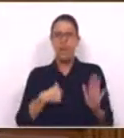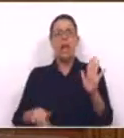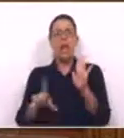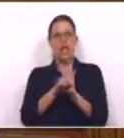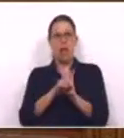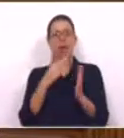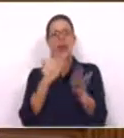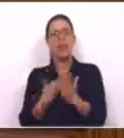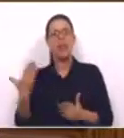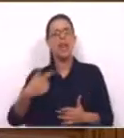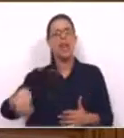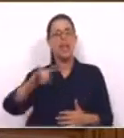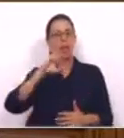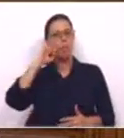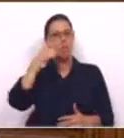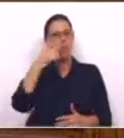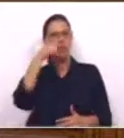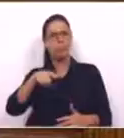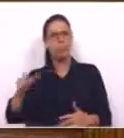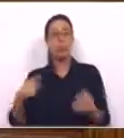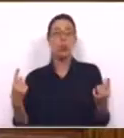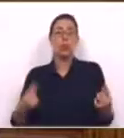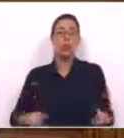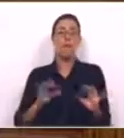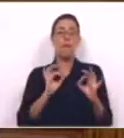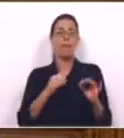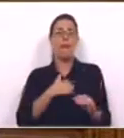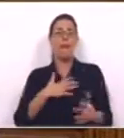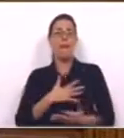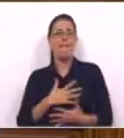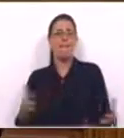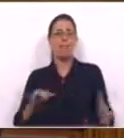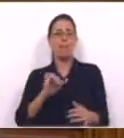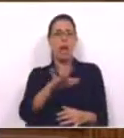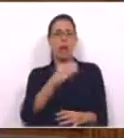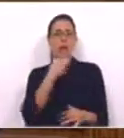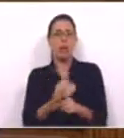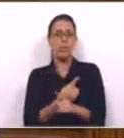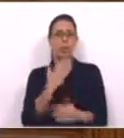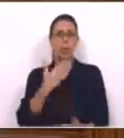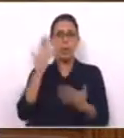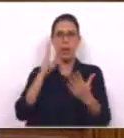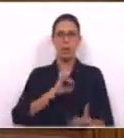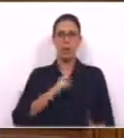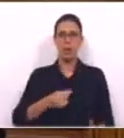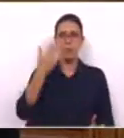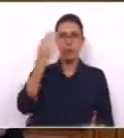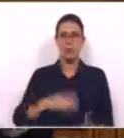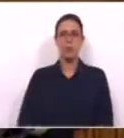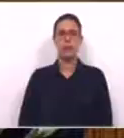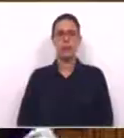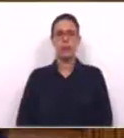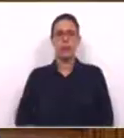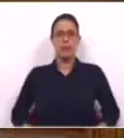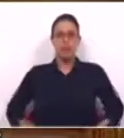lei que fragilizam os direitos dos consumidores e só tendem a servir de facto as multinacionais do setor agroalimentar muito obrigada senhor presidente